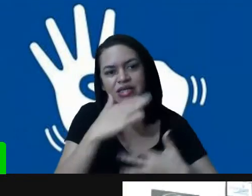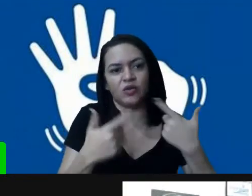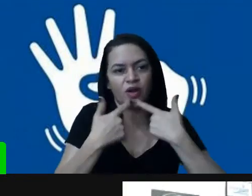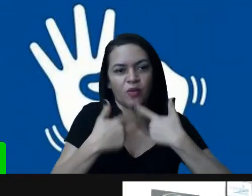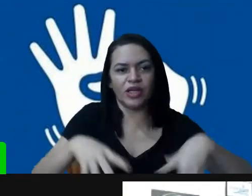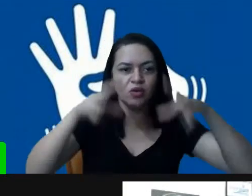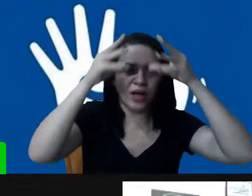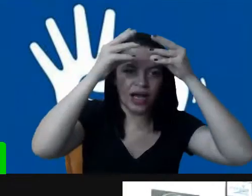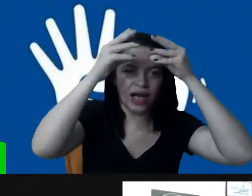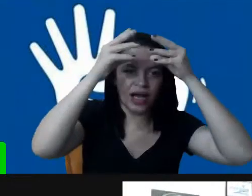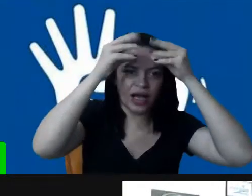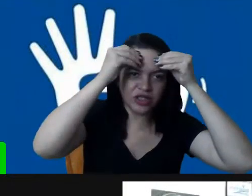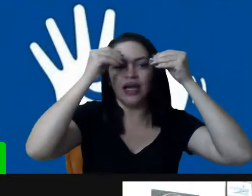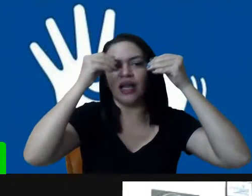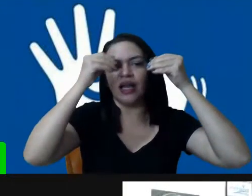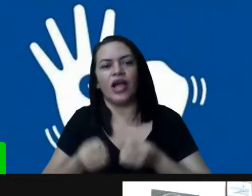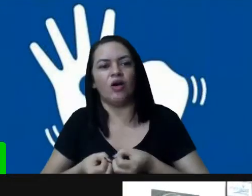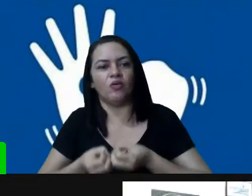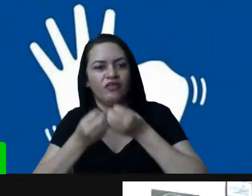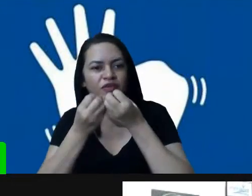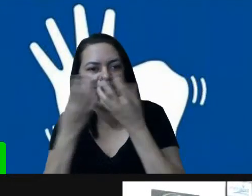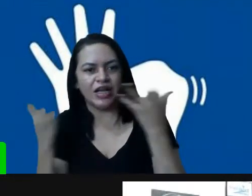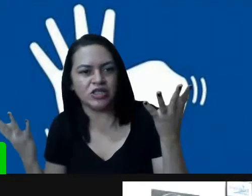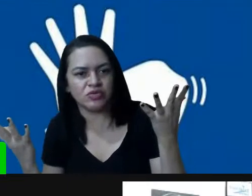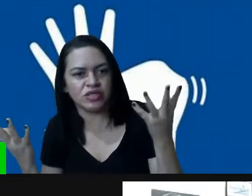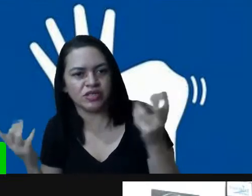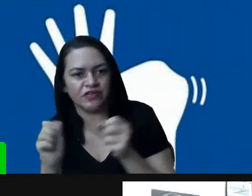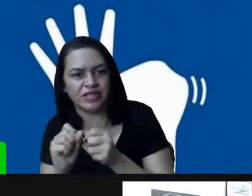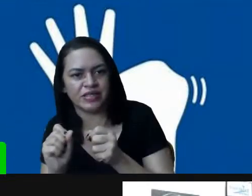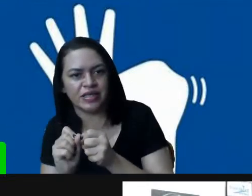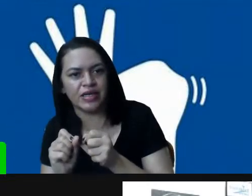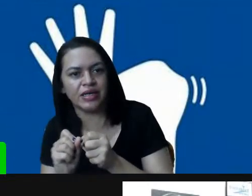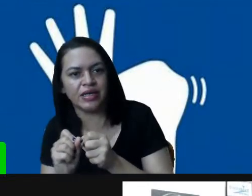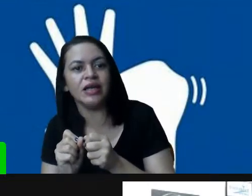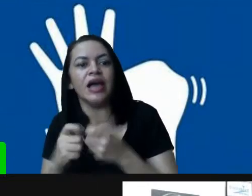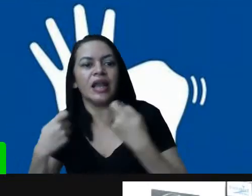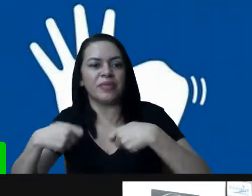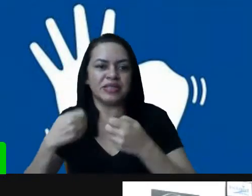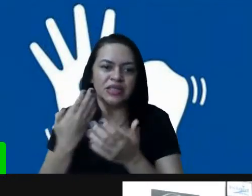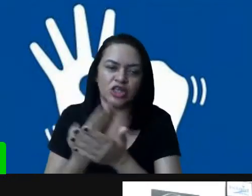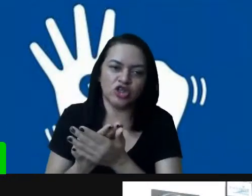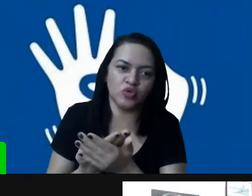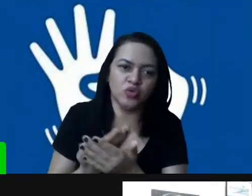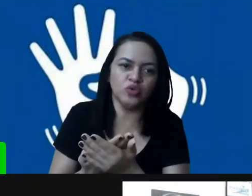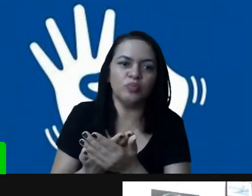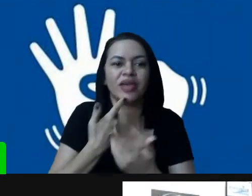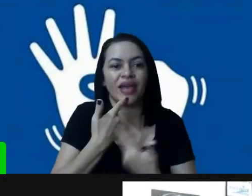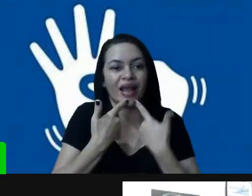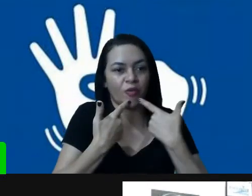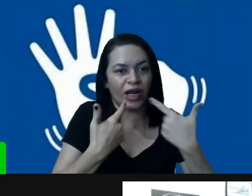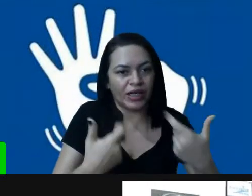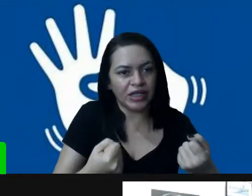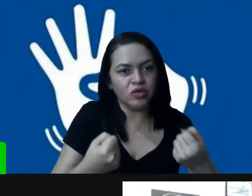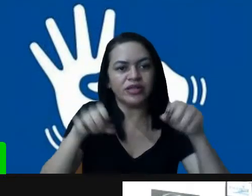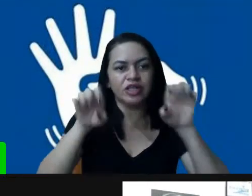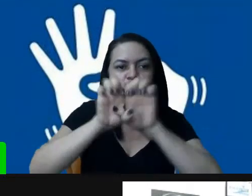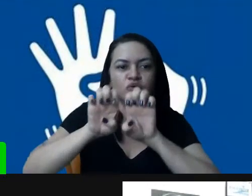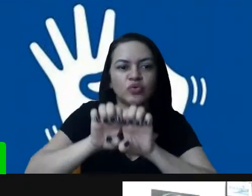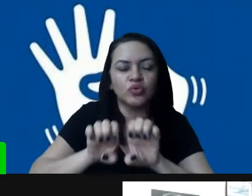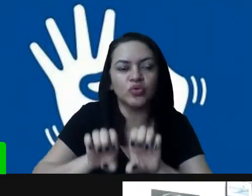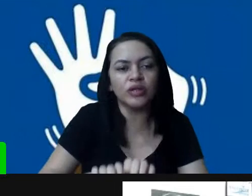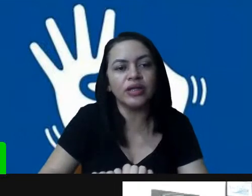ela não é uma linguagem, ela não é algo fácil de se fazer, ela precisa ter estudo, porque ela é uma língua,